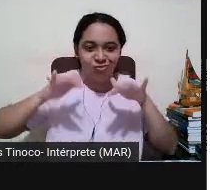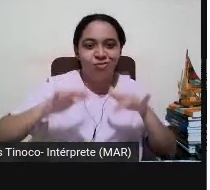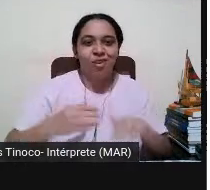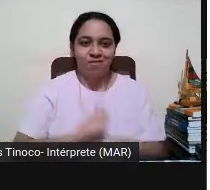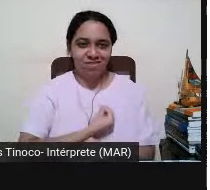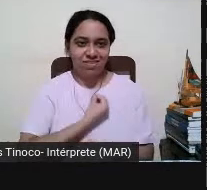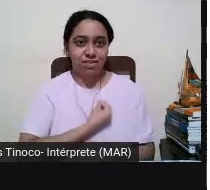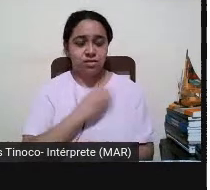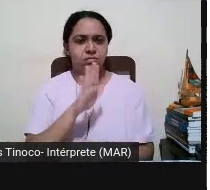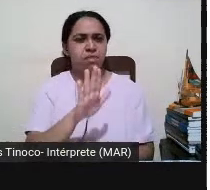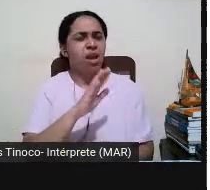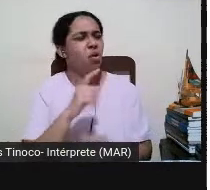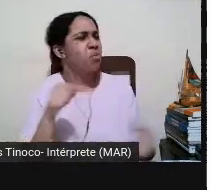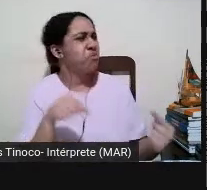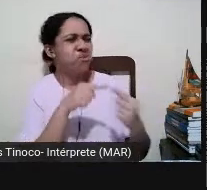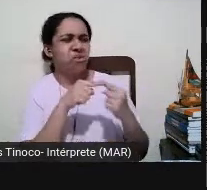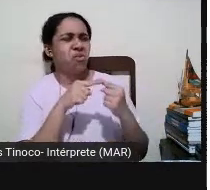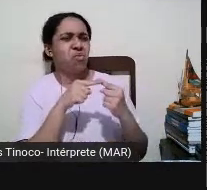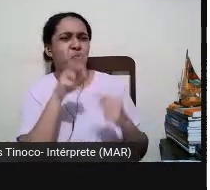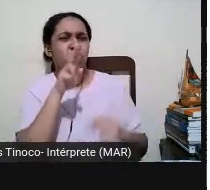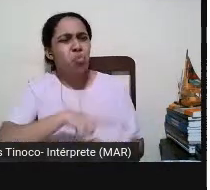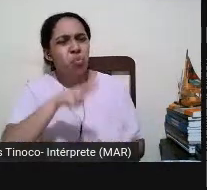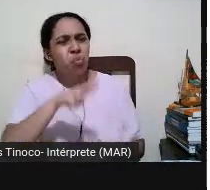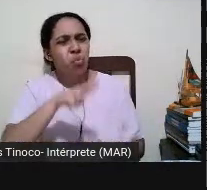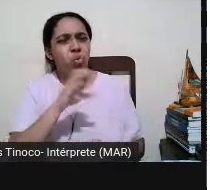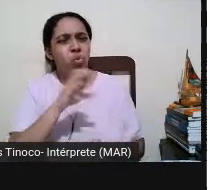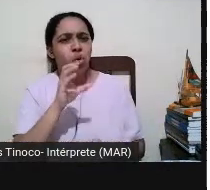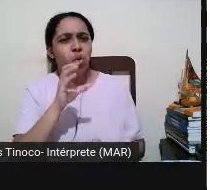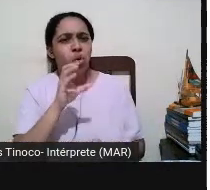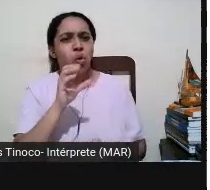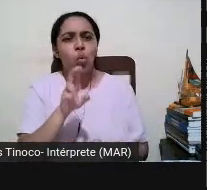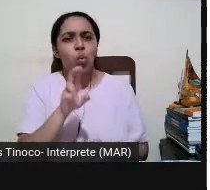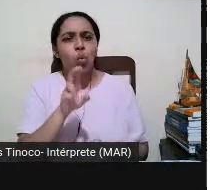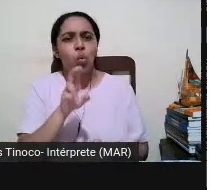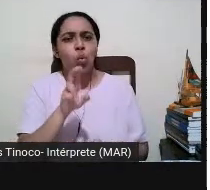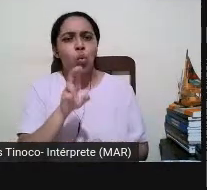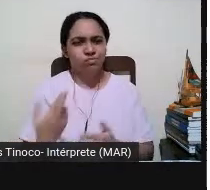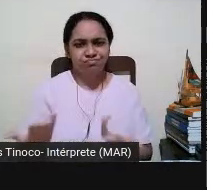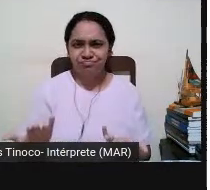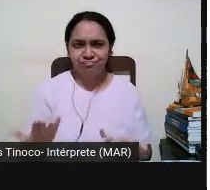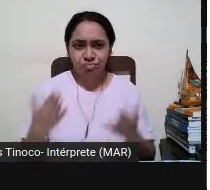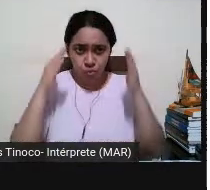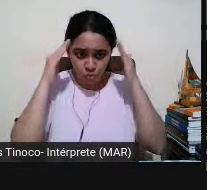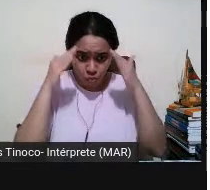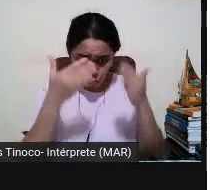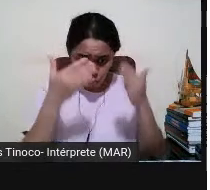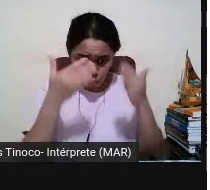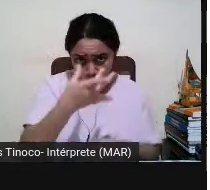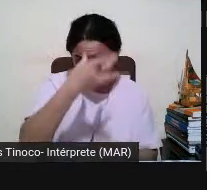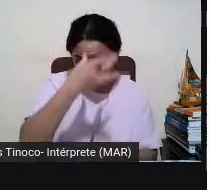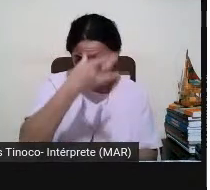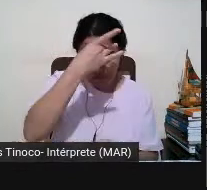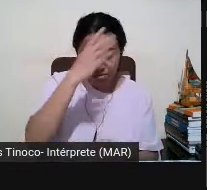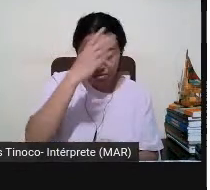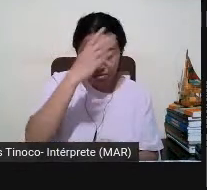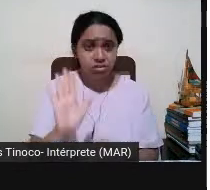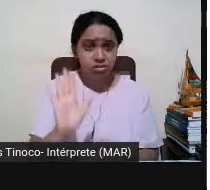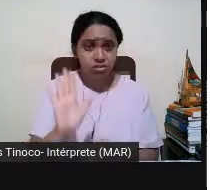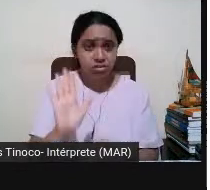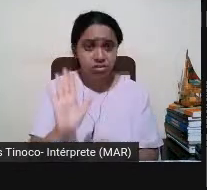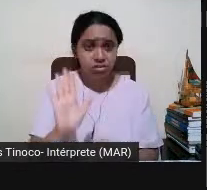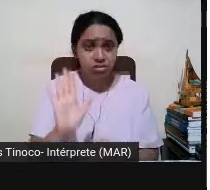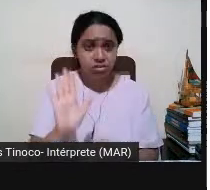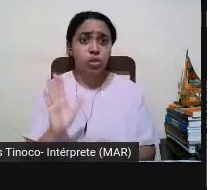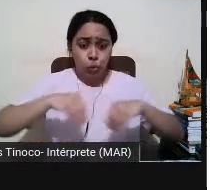por que enfim em termos de geração de resíduo sólido de lixo produção de petróleo no entanto geração assim